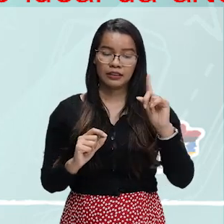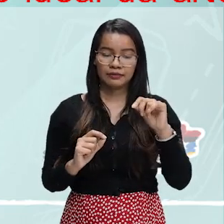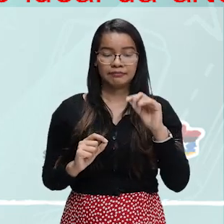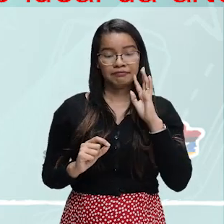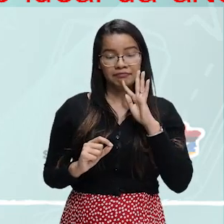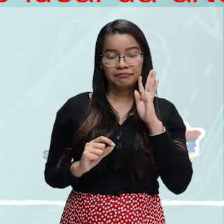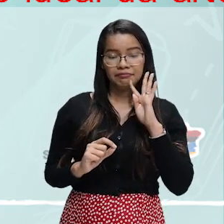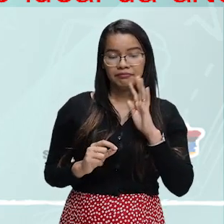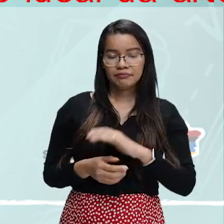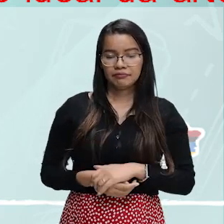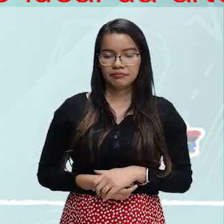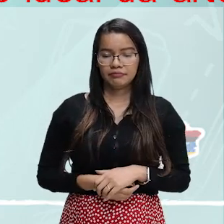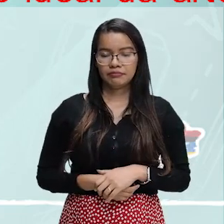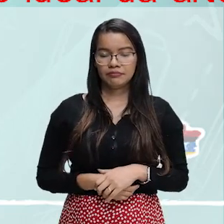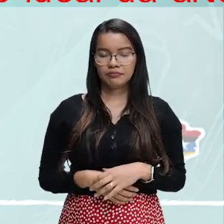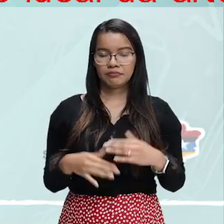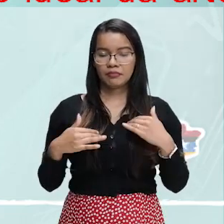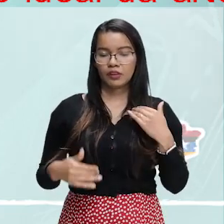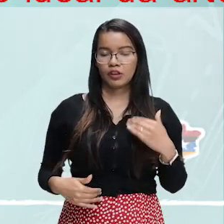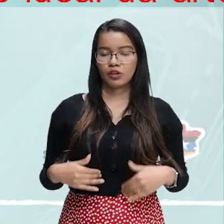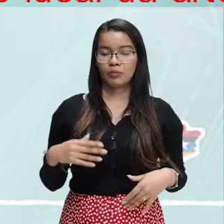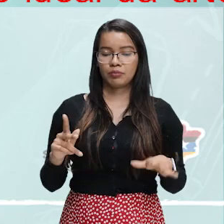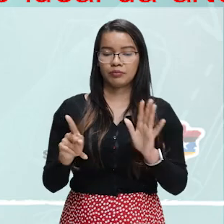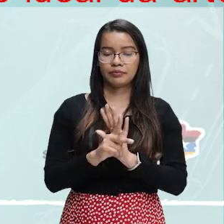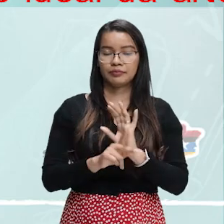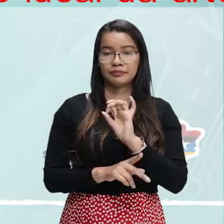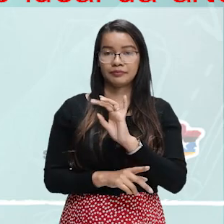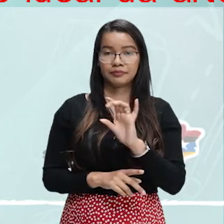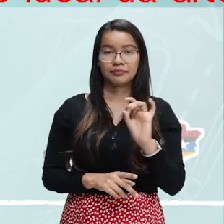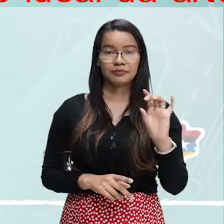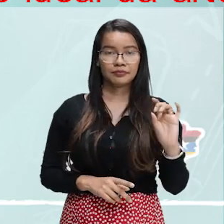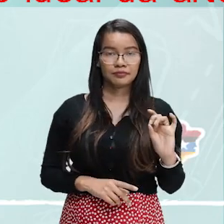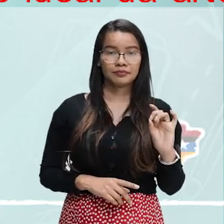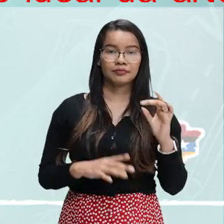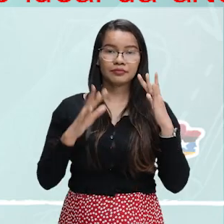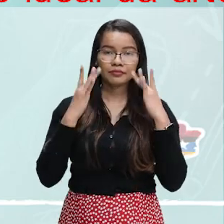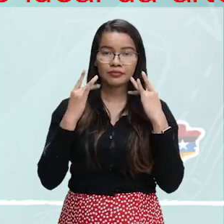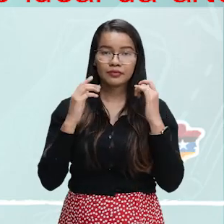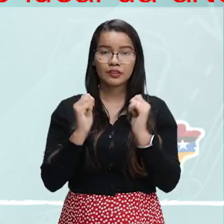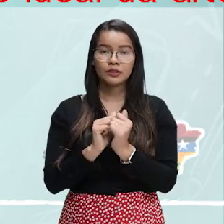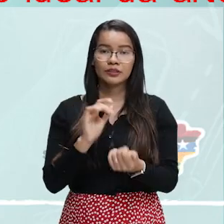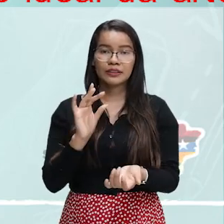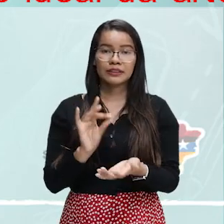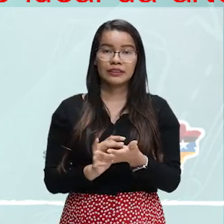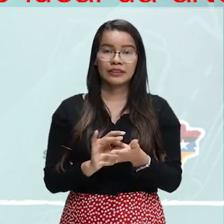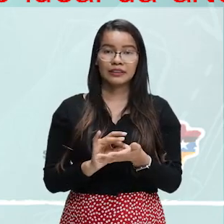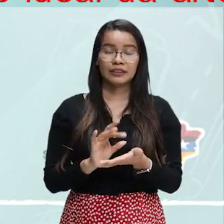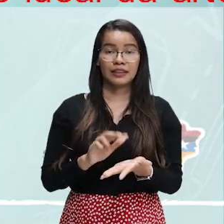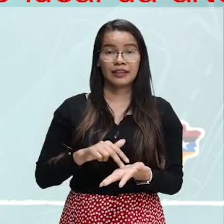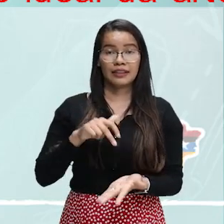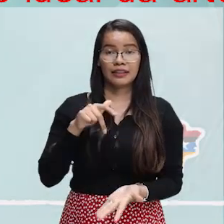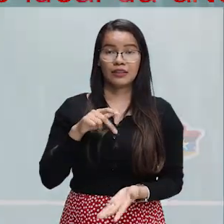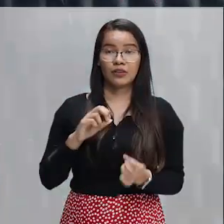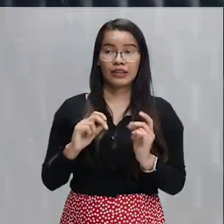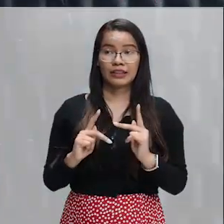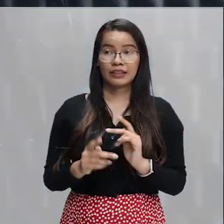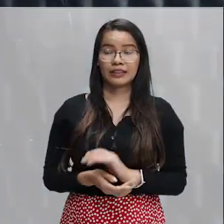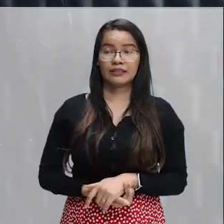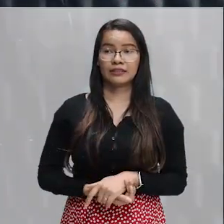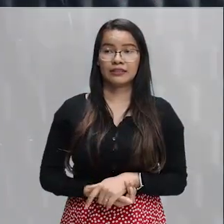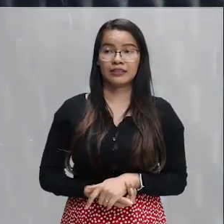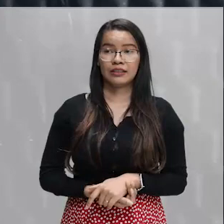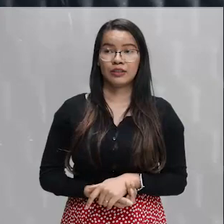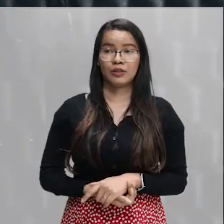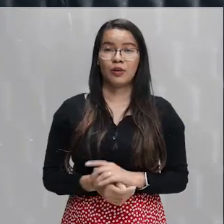Estilo próprio de cada artista, espiritualidade da Idade Média, com o realismo da Renascença, tá? Vou pedir aqui para o